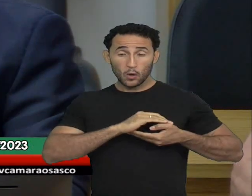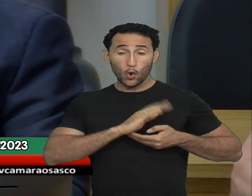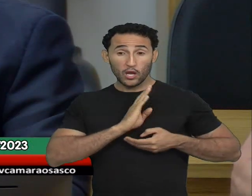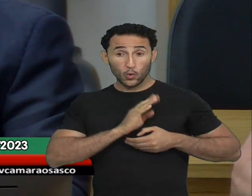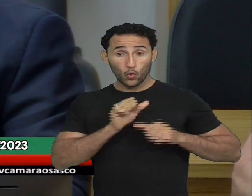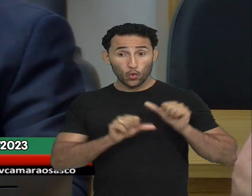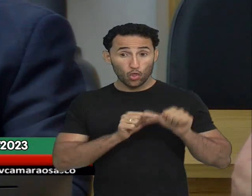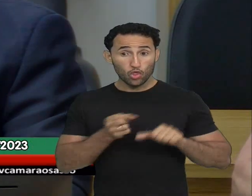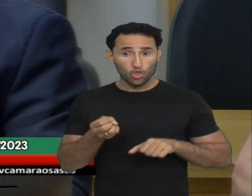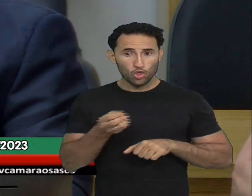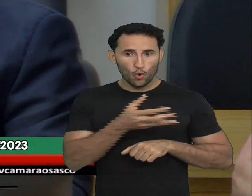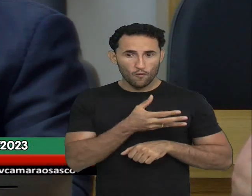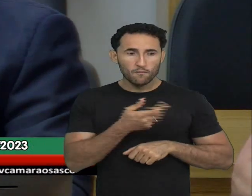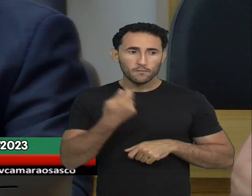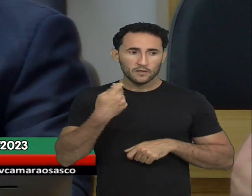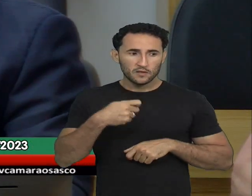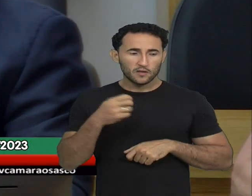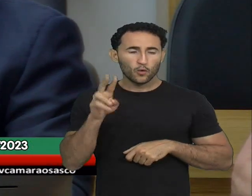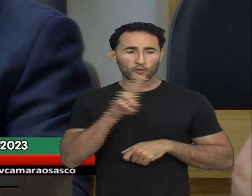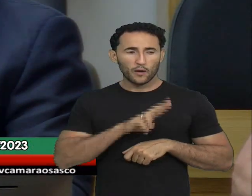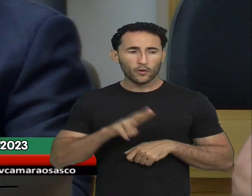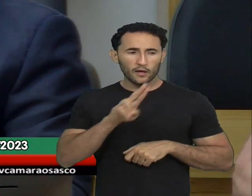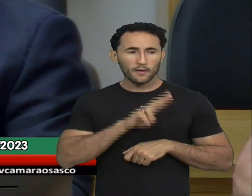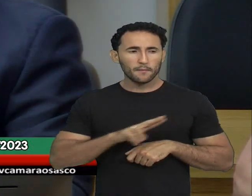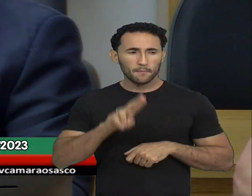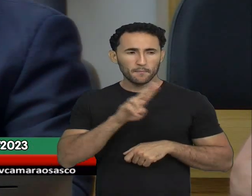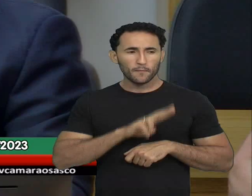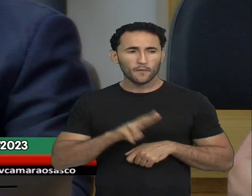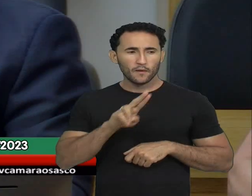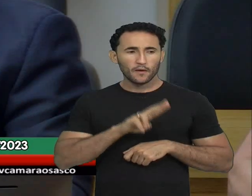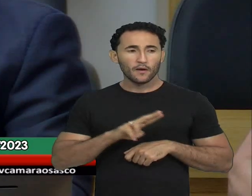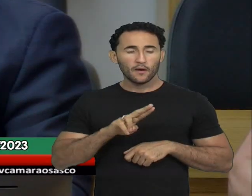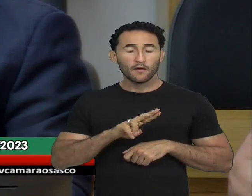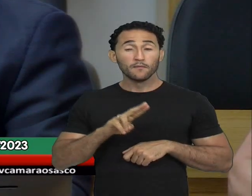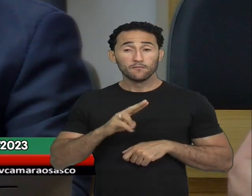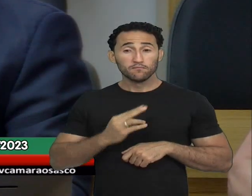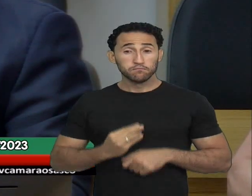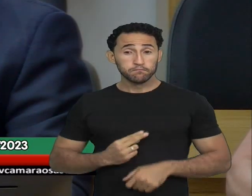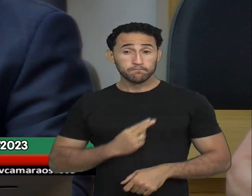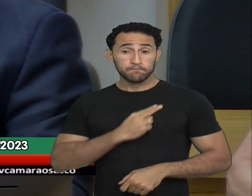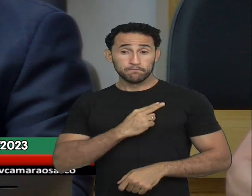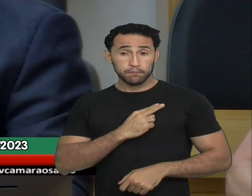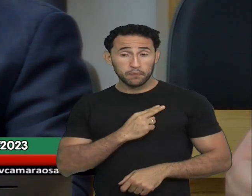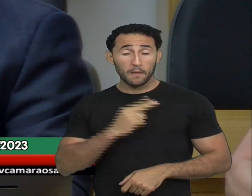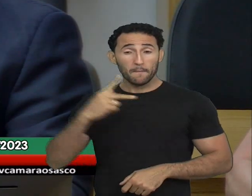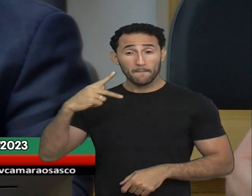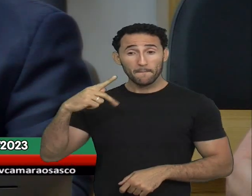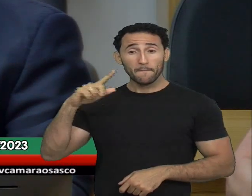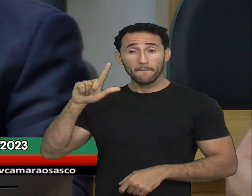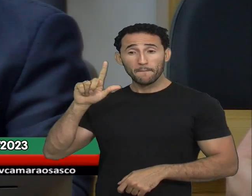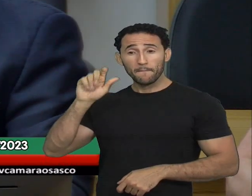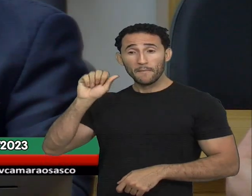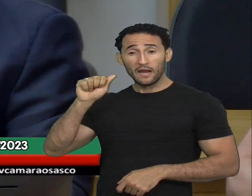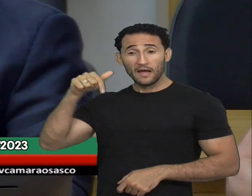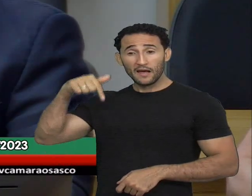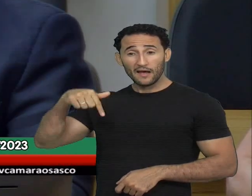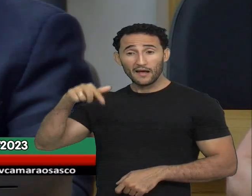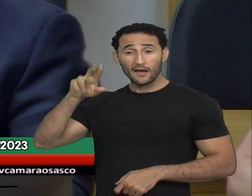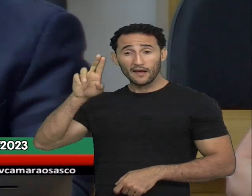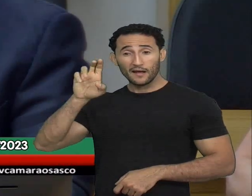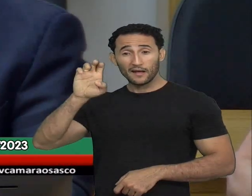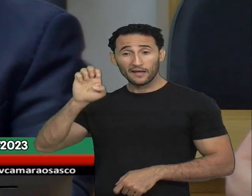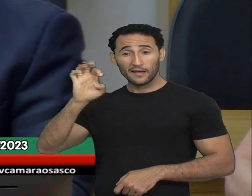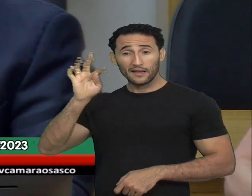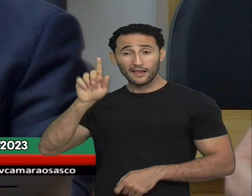né? Às vezes até 2 antiplaquetários. E toda vez que a gente deixa uma plaqueta, que